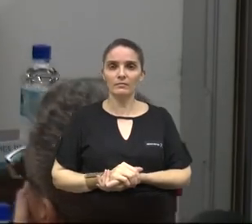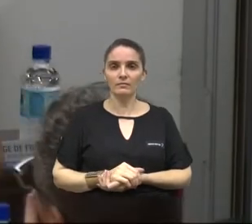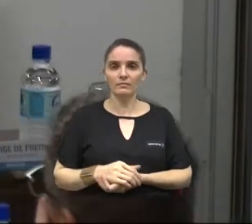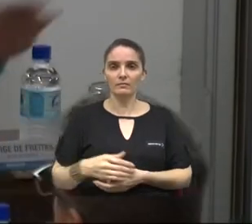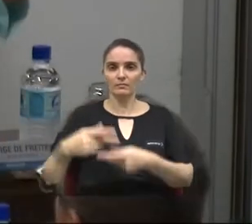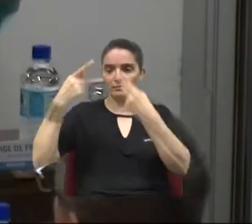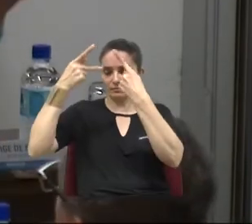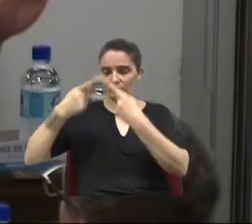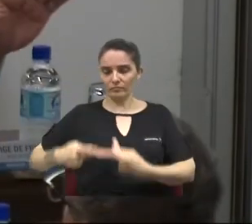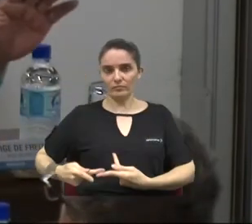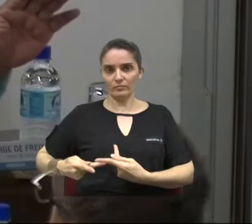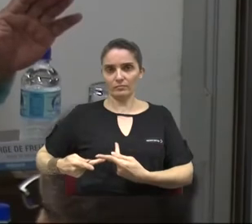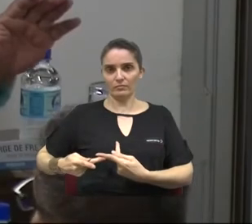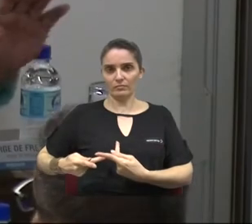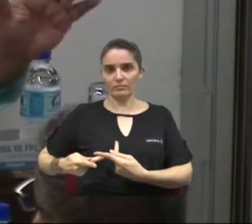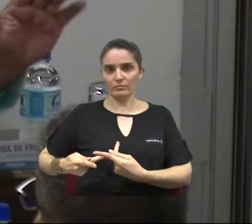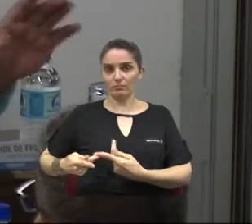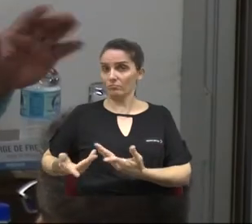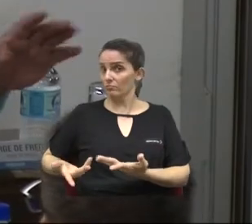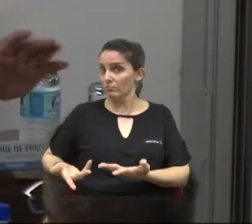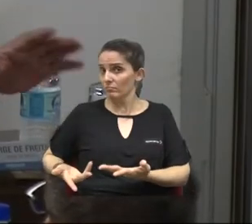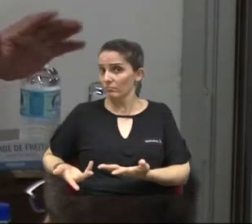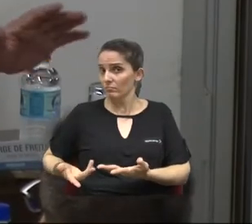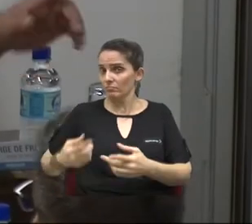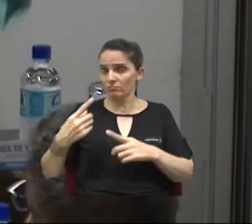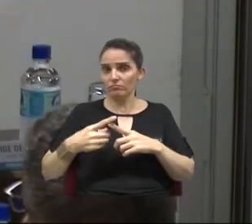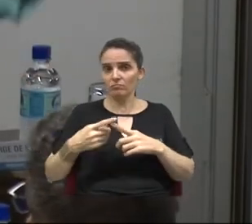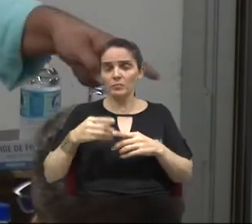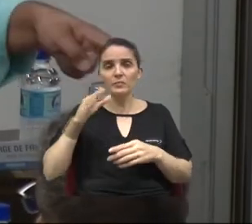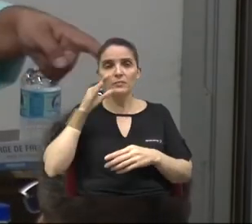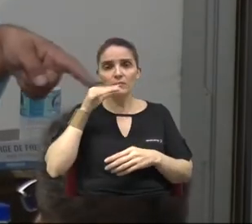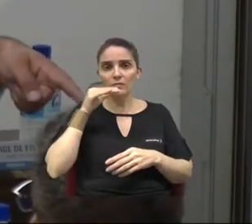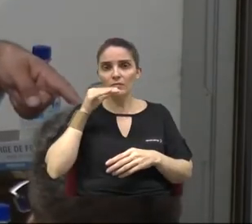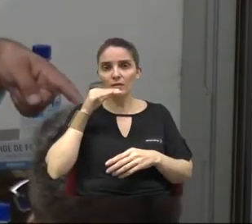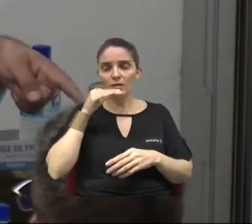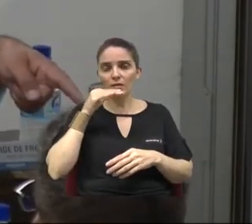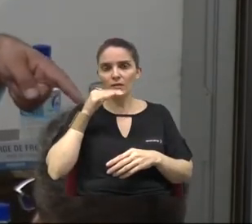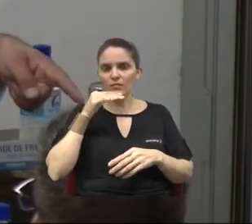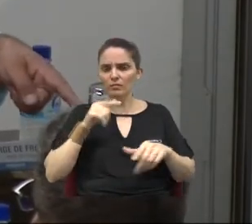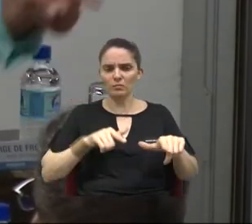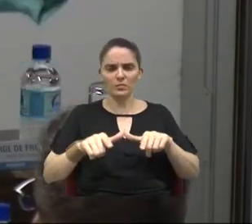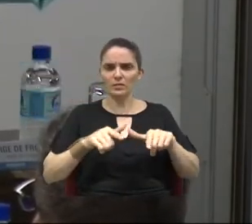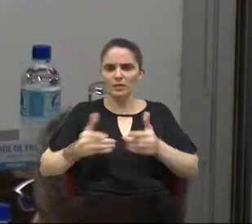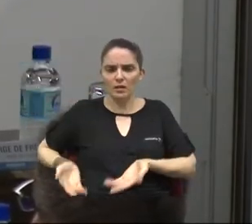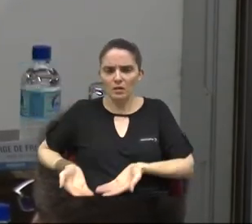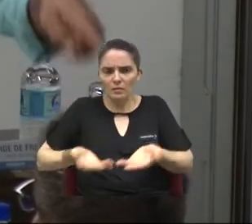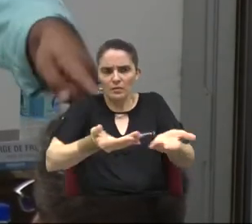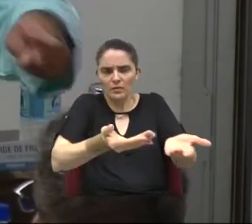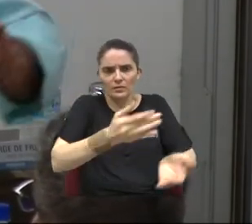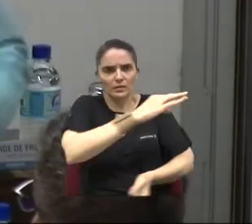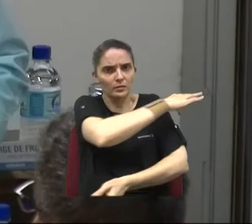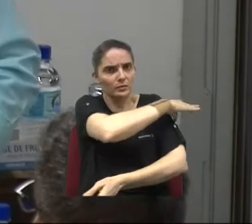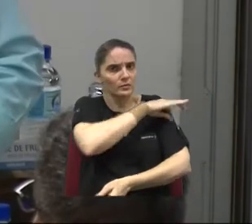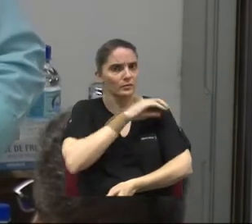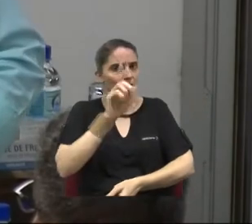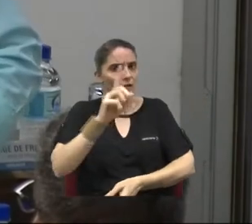impessoalidade passou longe. Porque o servidor não está para servir o prefeito. Está para servir a população.